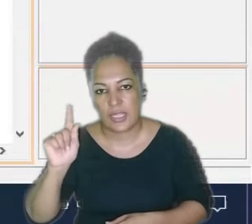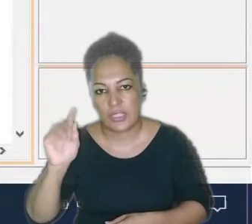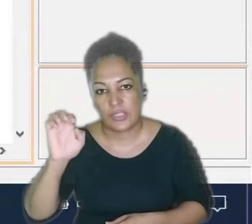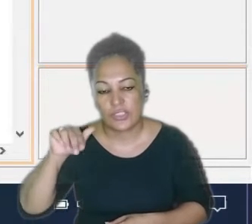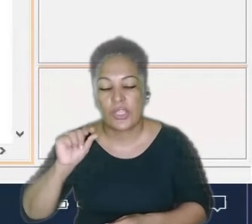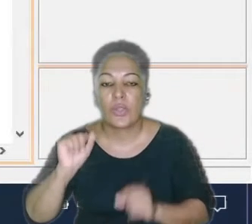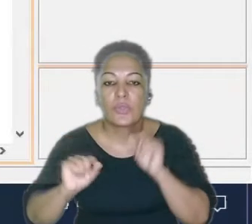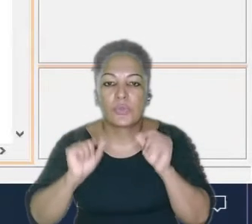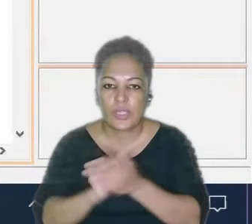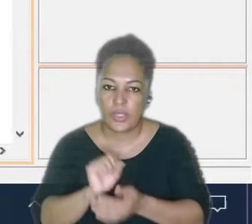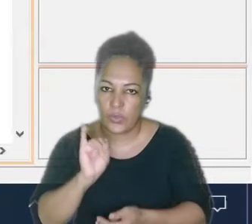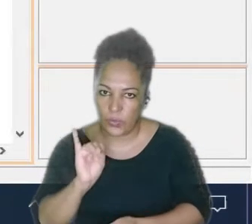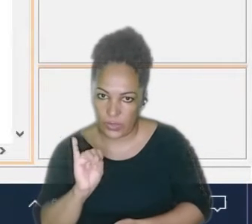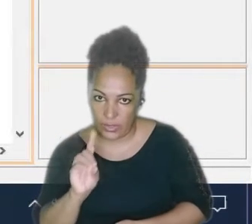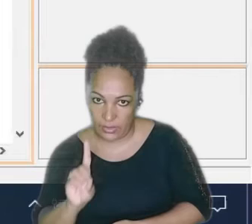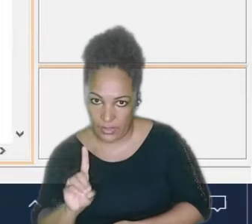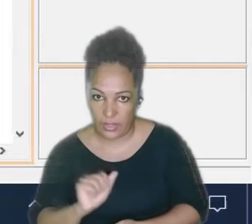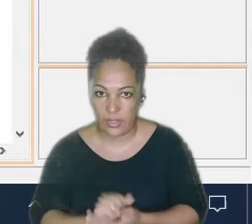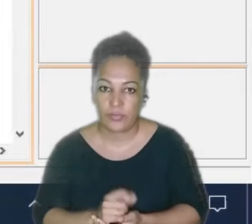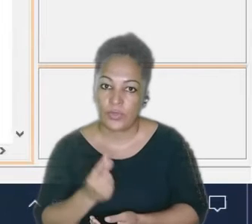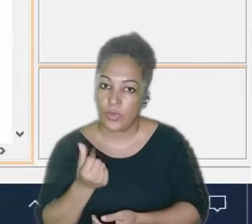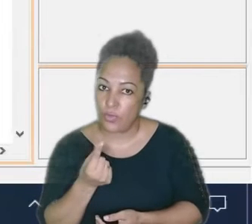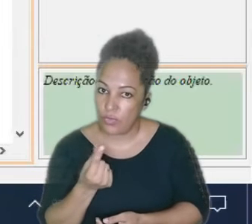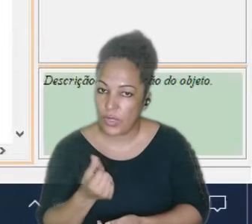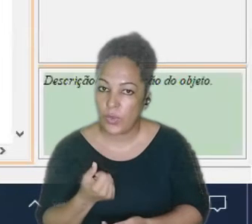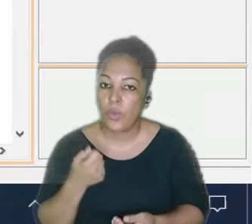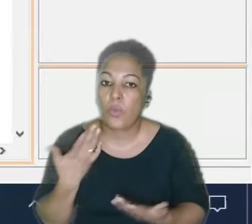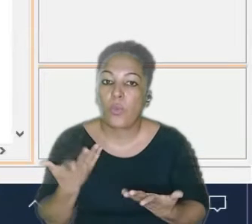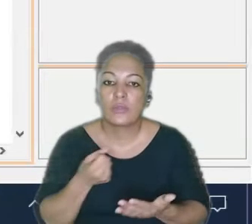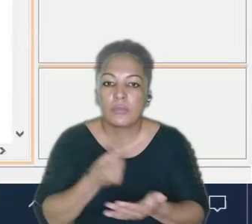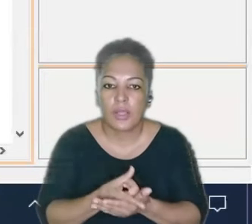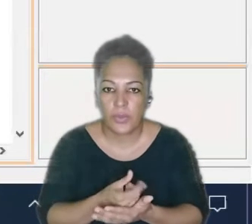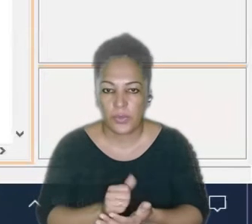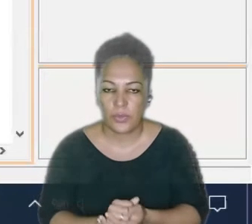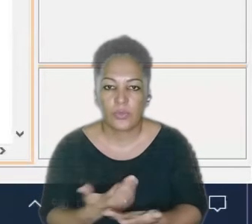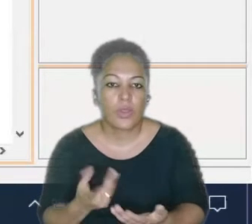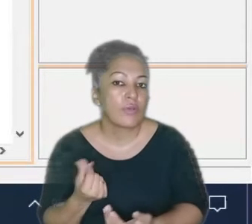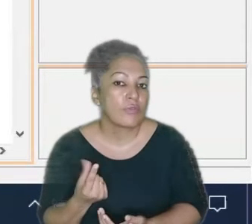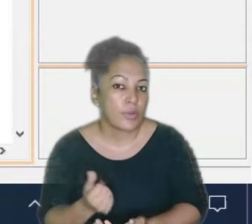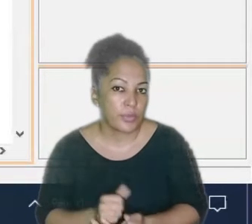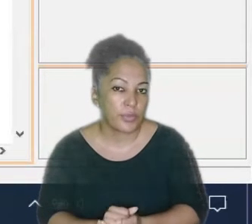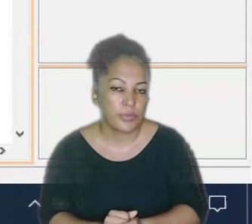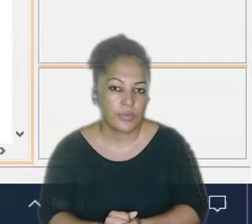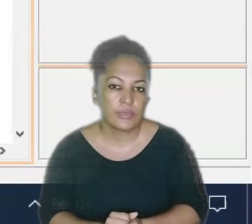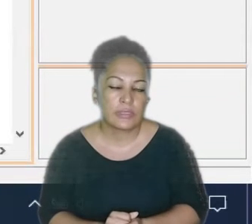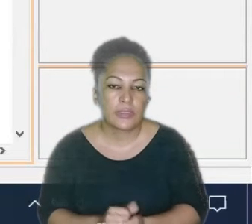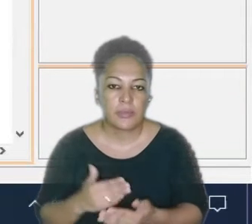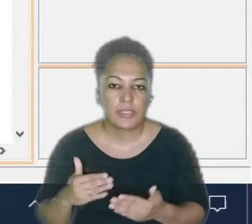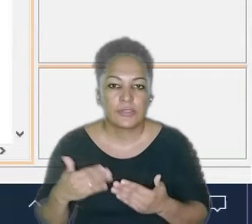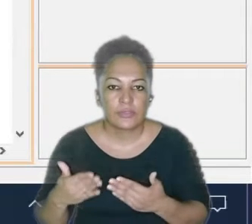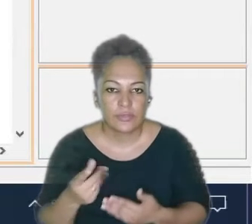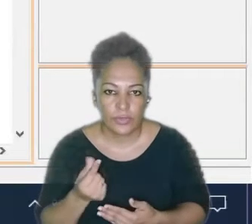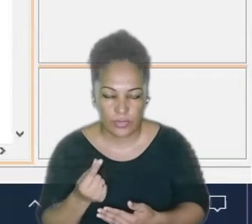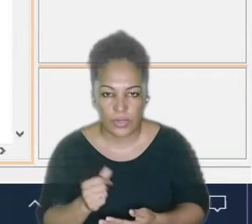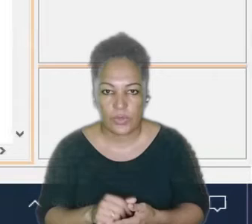dela, passagem tem o valor da passagem, né? Qual é o valor que essa passagem vai ter? A